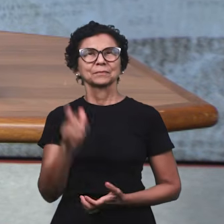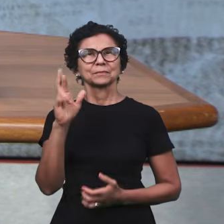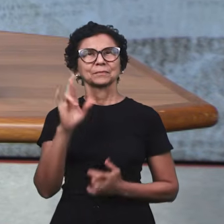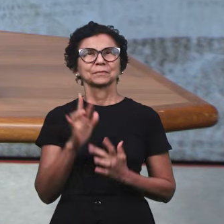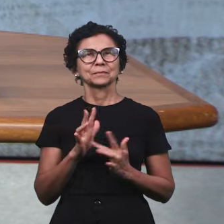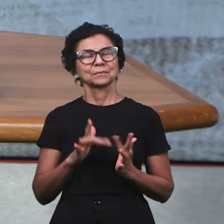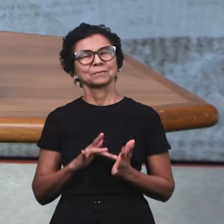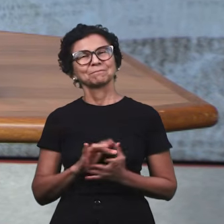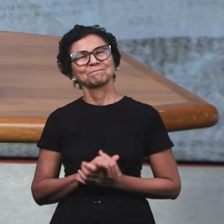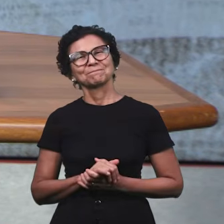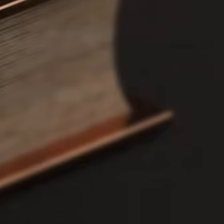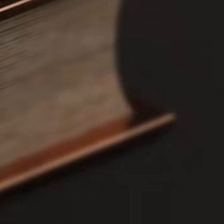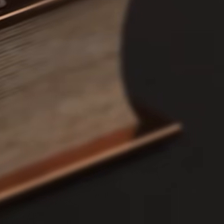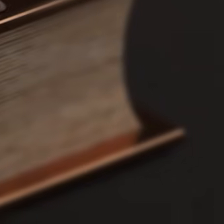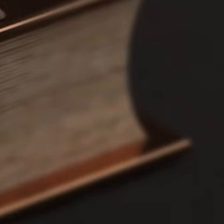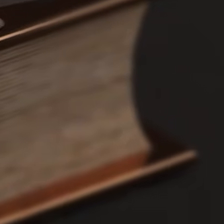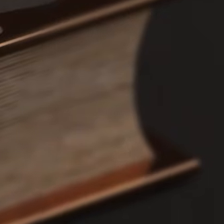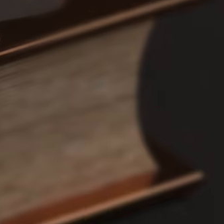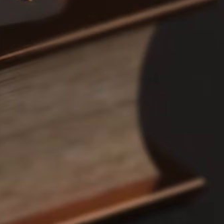Senhor Jesus a todos.